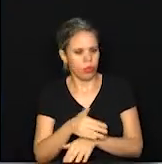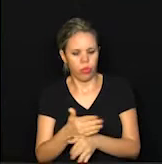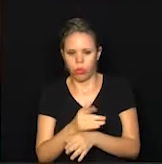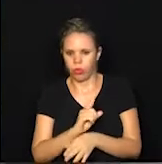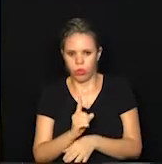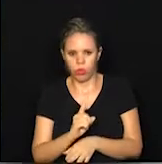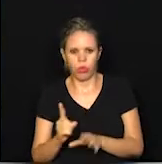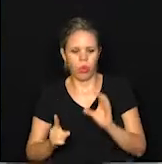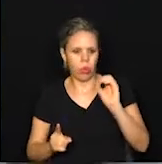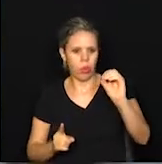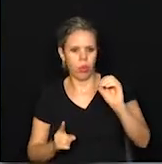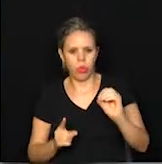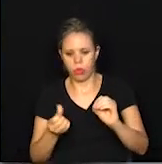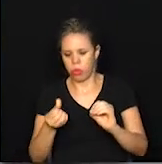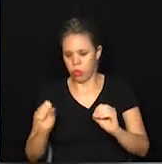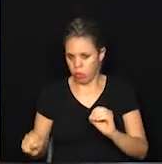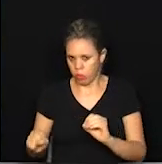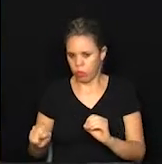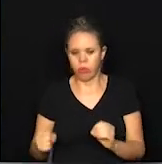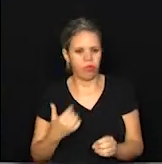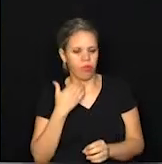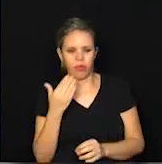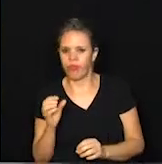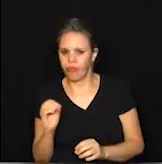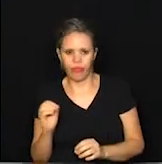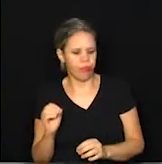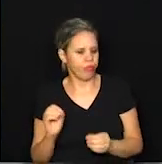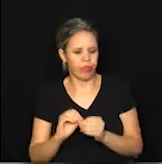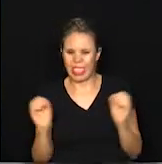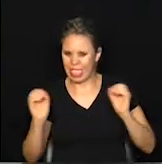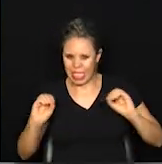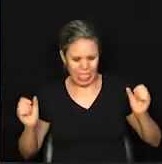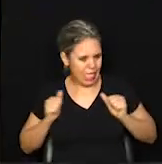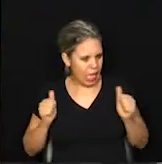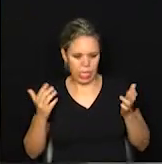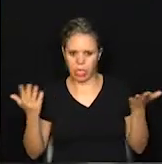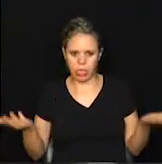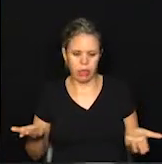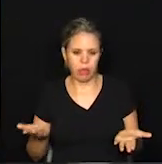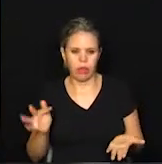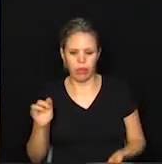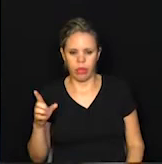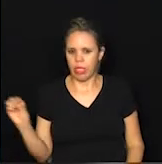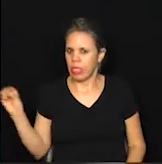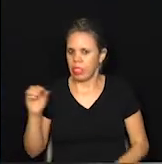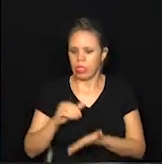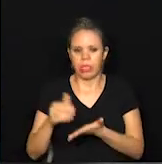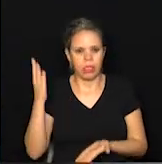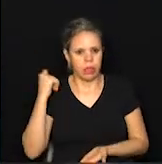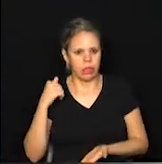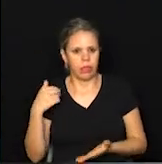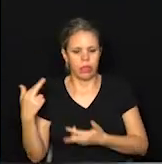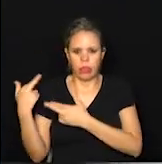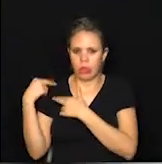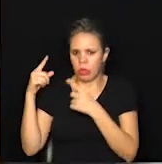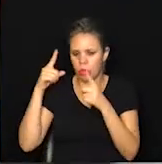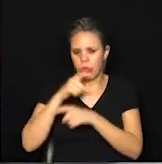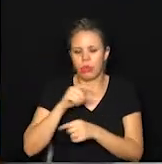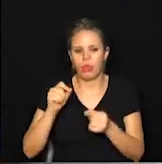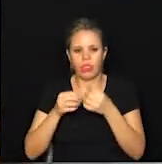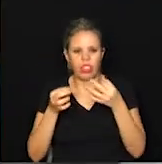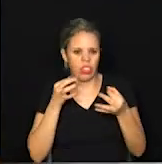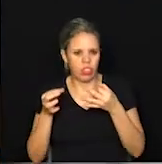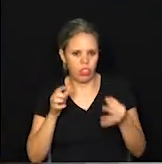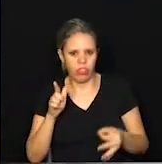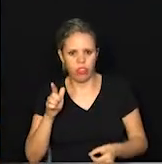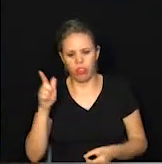de 0,68% não dá para fazer nada. O Fernando é secretário, eu sei que fica numa situação difícil de fazer uma crítica, o